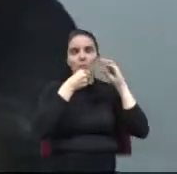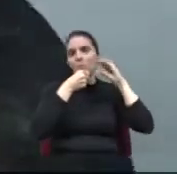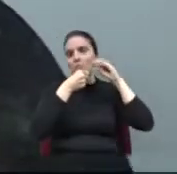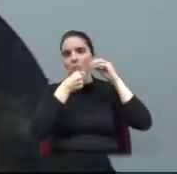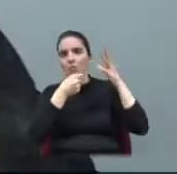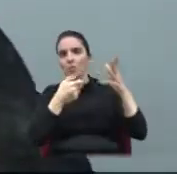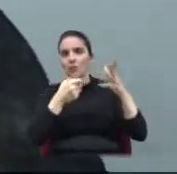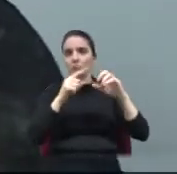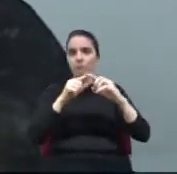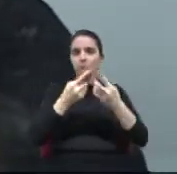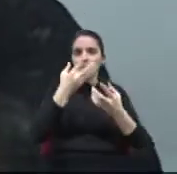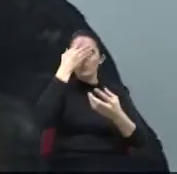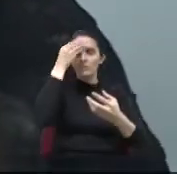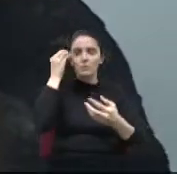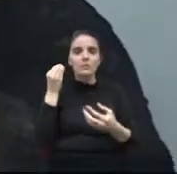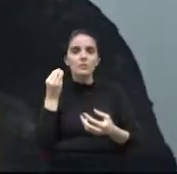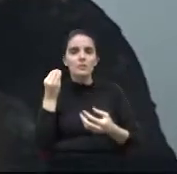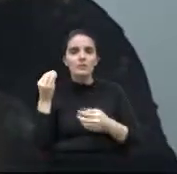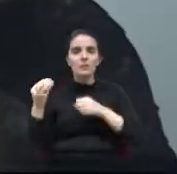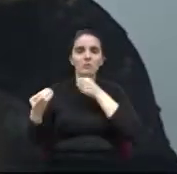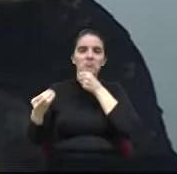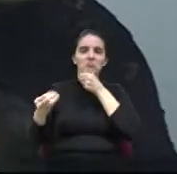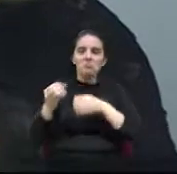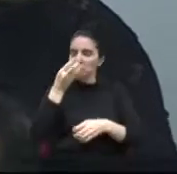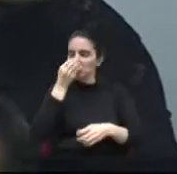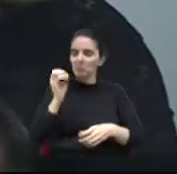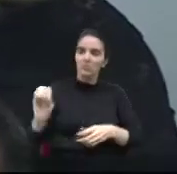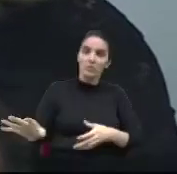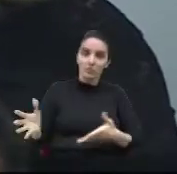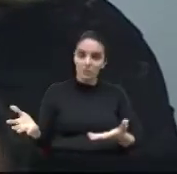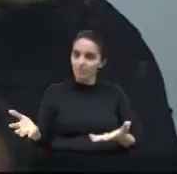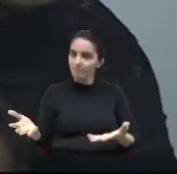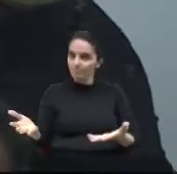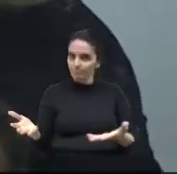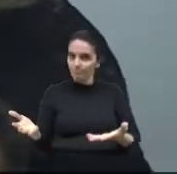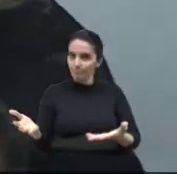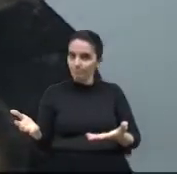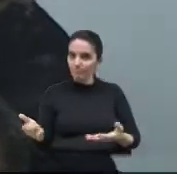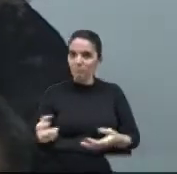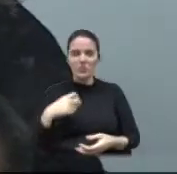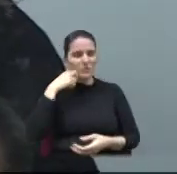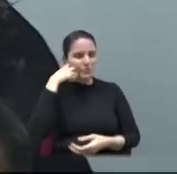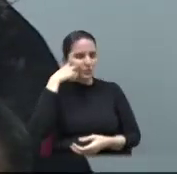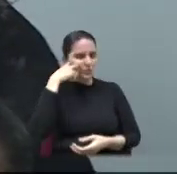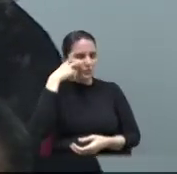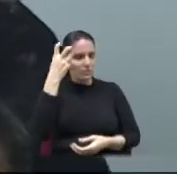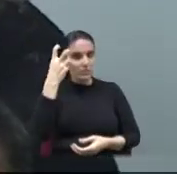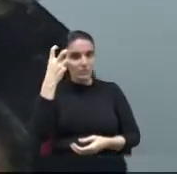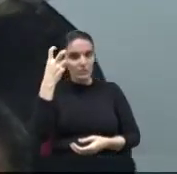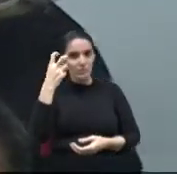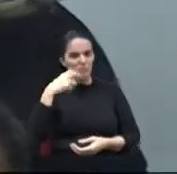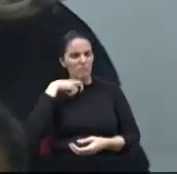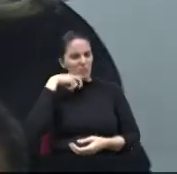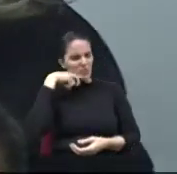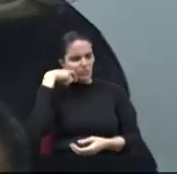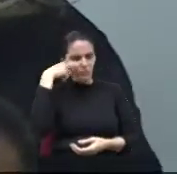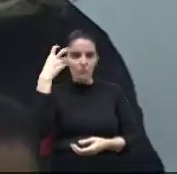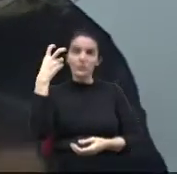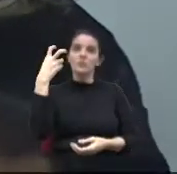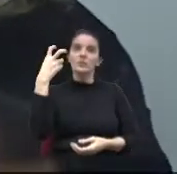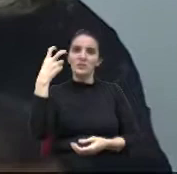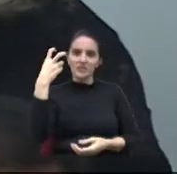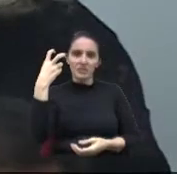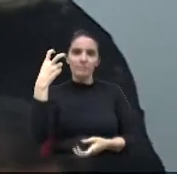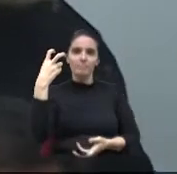e deixar lá os idosos como estão sendo tratados nessa gestão. Que vergonha! Que vergonha,